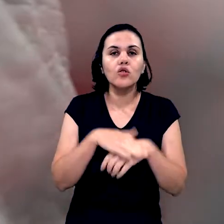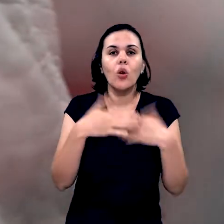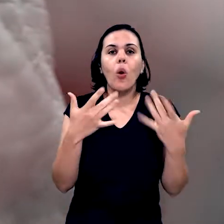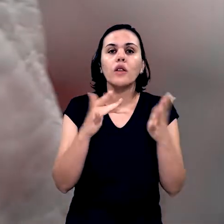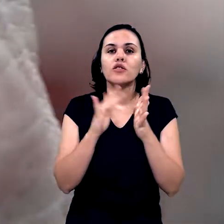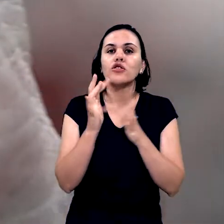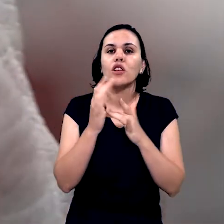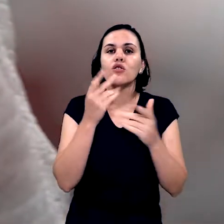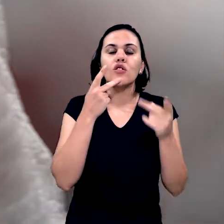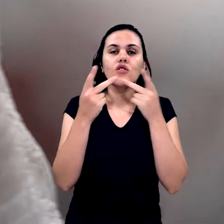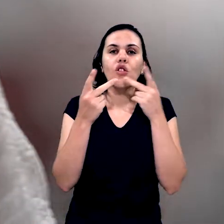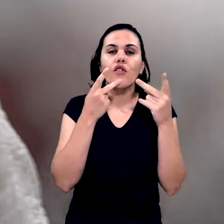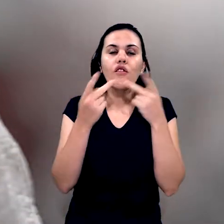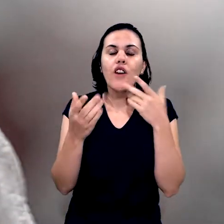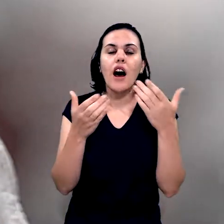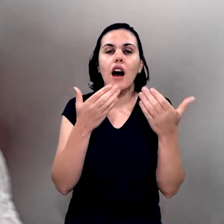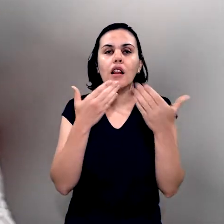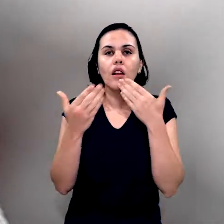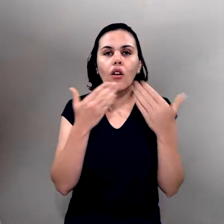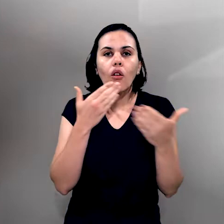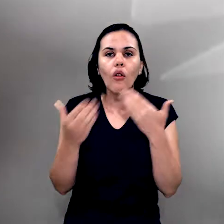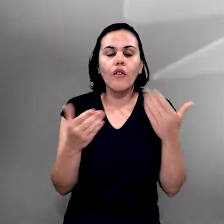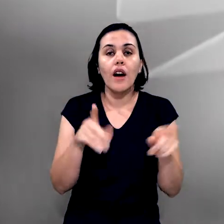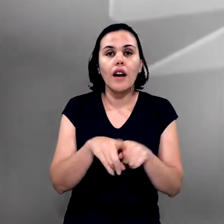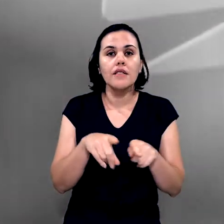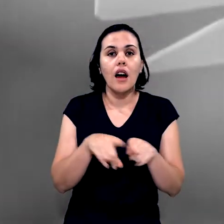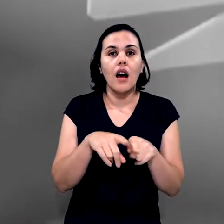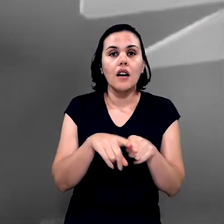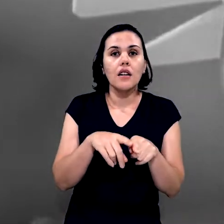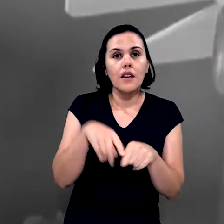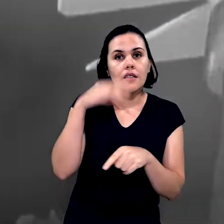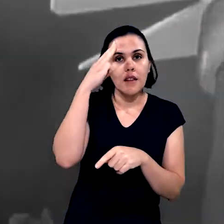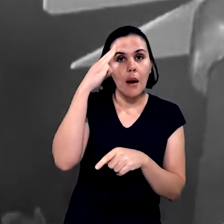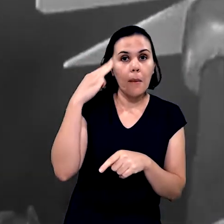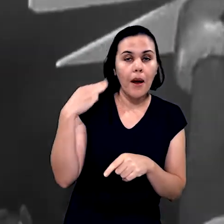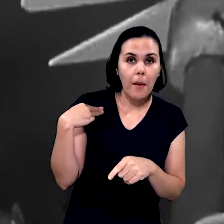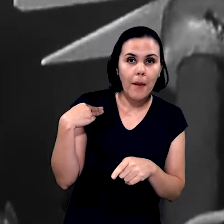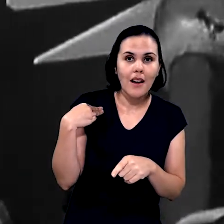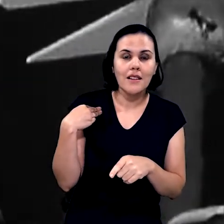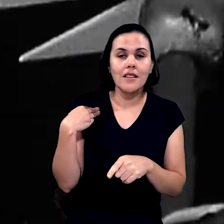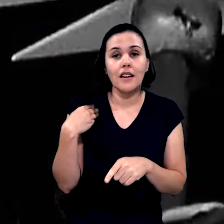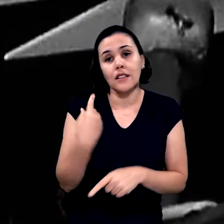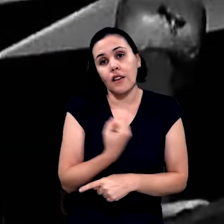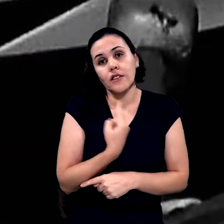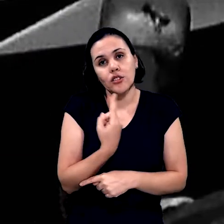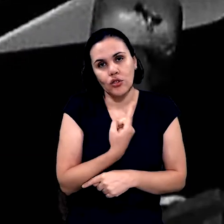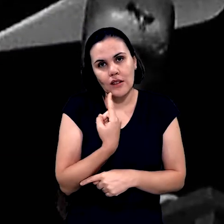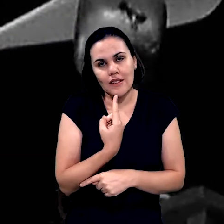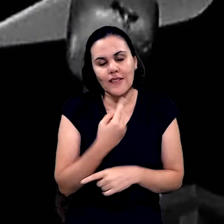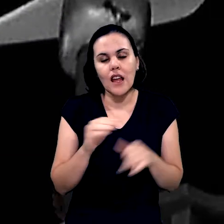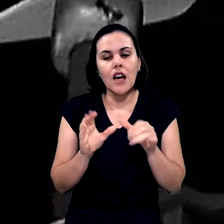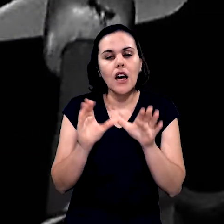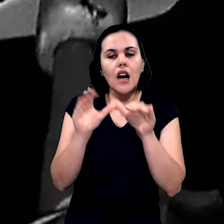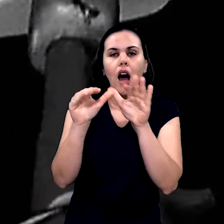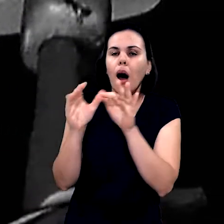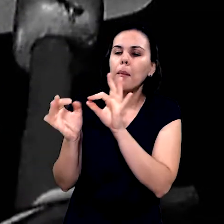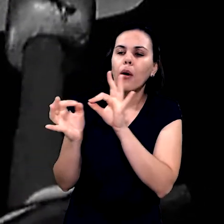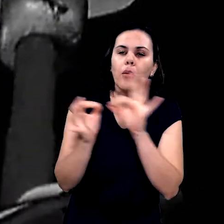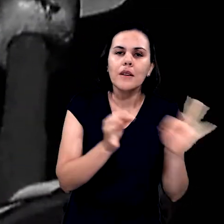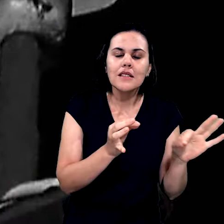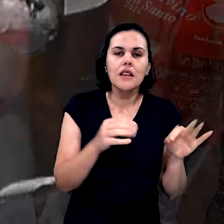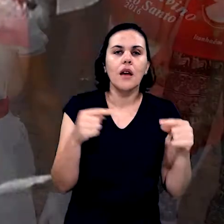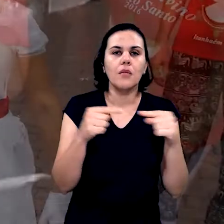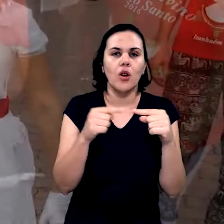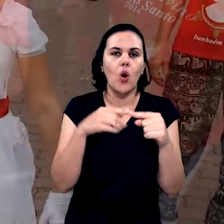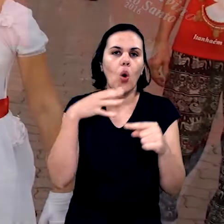se comunica pela primeira vez com os apóstolos e Maria, que estavam desamparados após a sua morte. A pomba está sempre